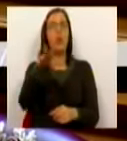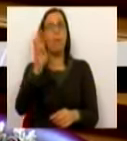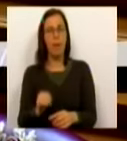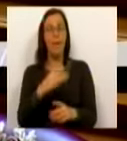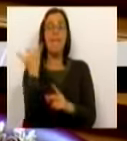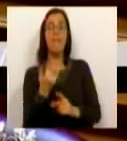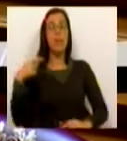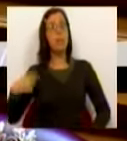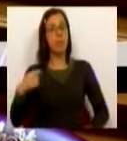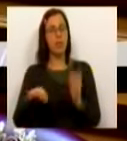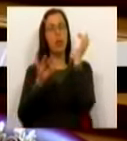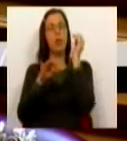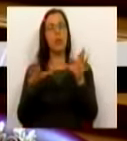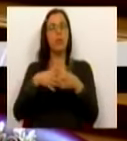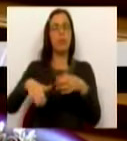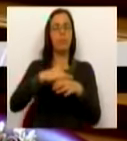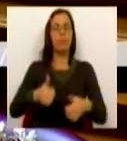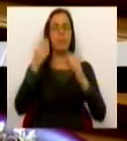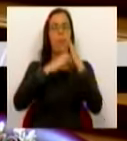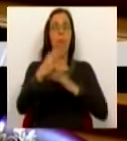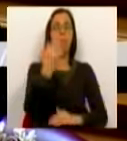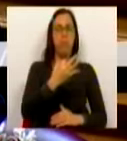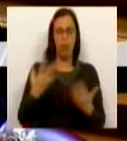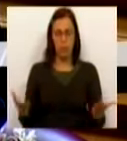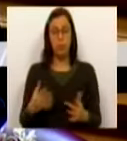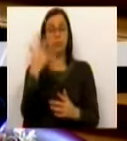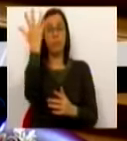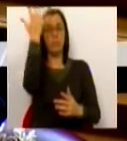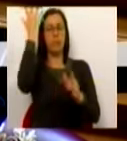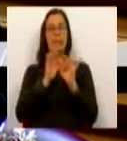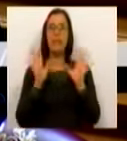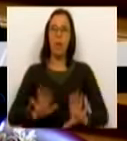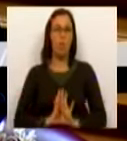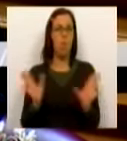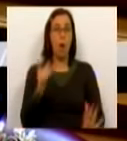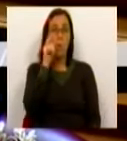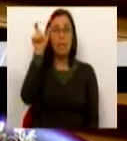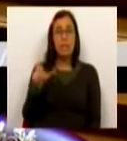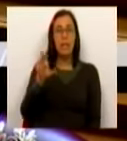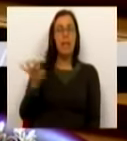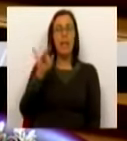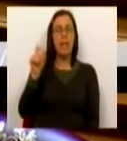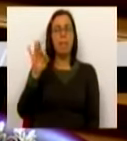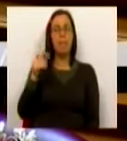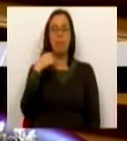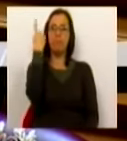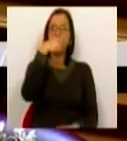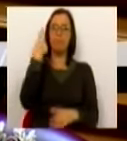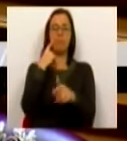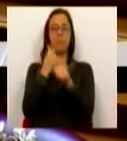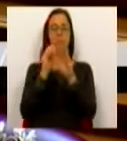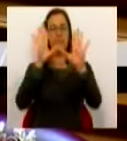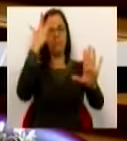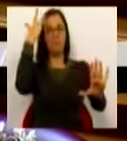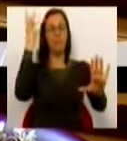e vice-presidente da Junta Metropolitana do Porto. Personalidade ímpar, Guilherme Pinto deixa um rastro de prestígio em